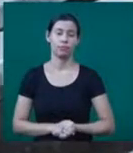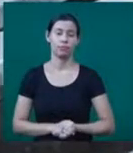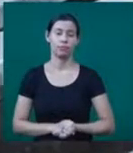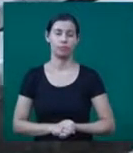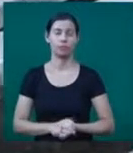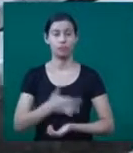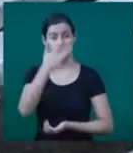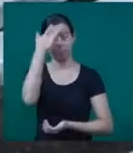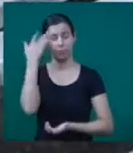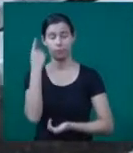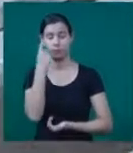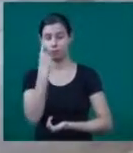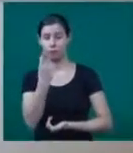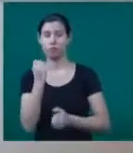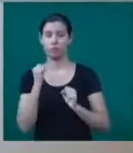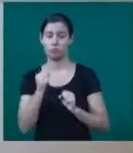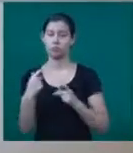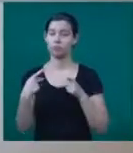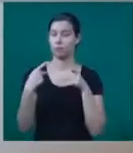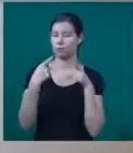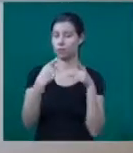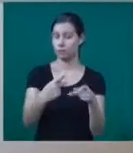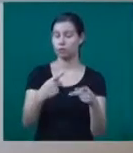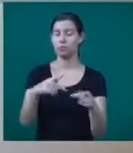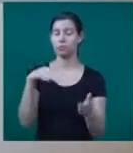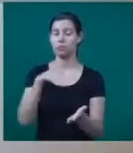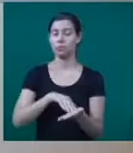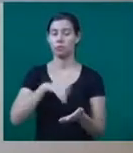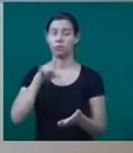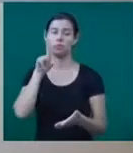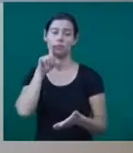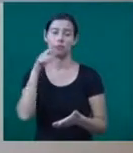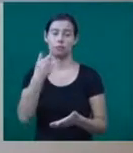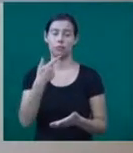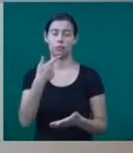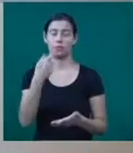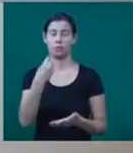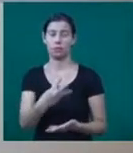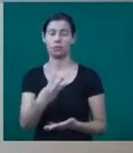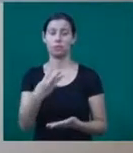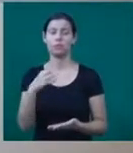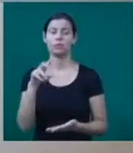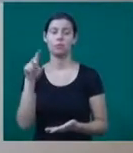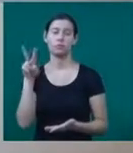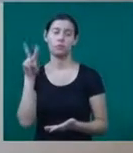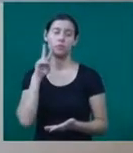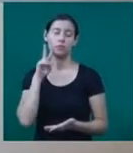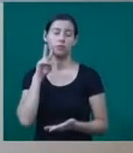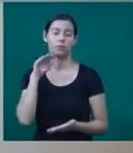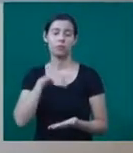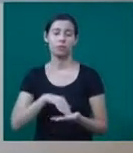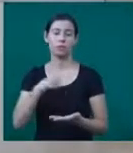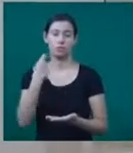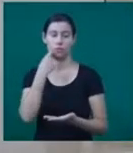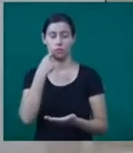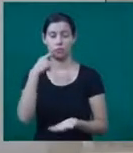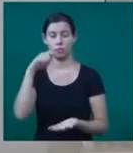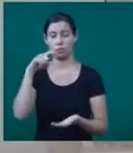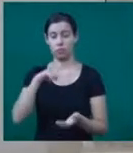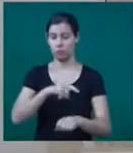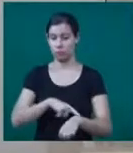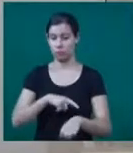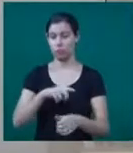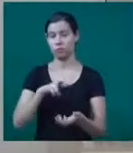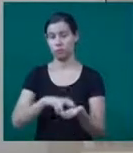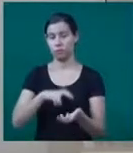Quem tiver interesse pode visitar a mostra até o dia 23 de julho, de segunda a sexta-feira, entre 8 da manhã e 9 da noite, e